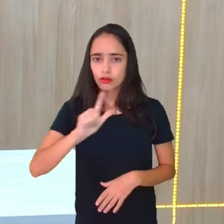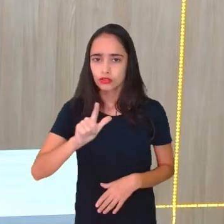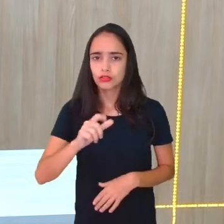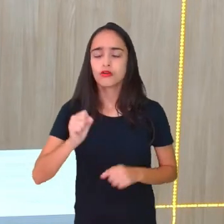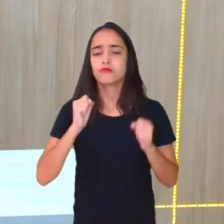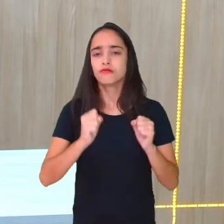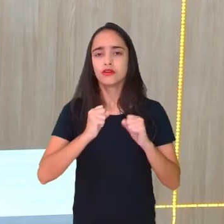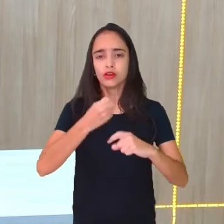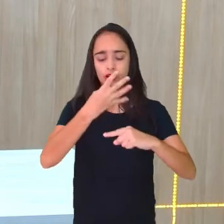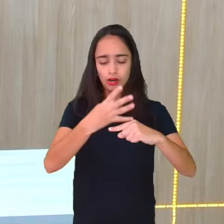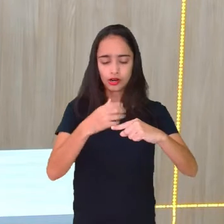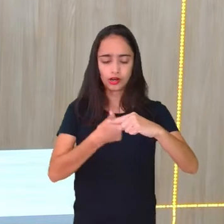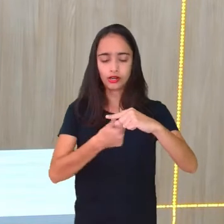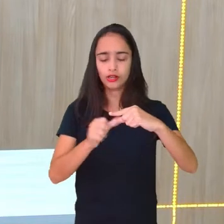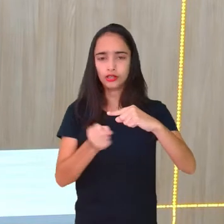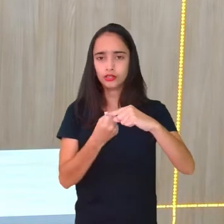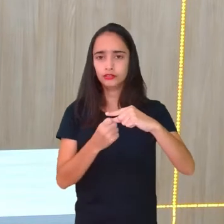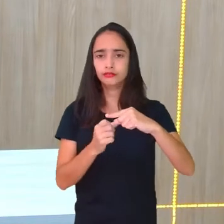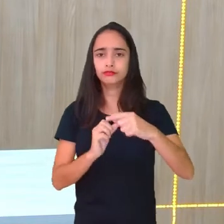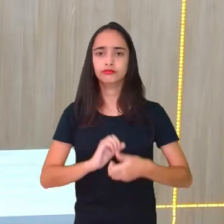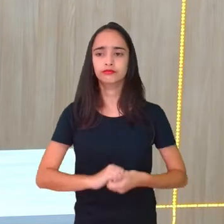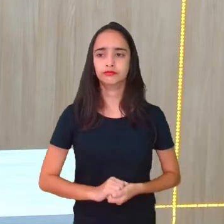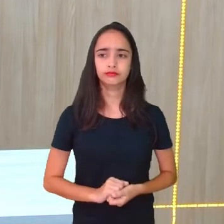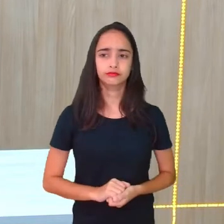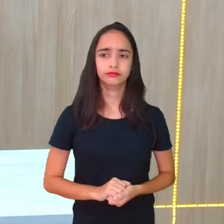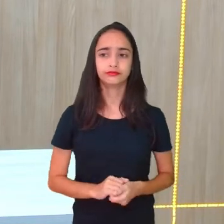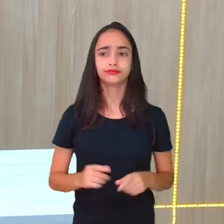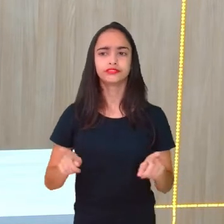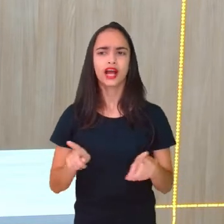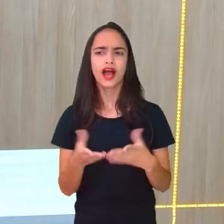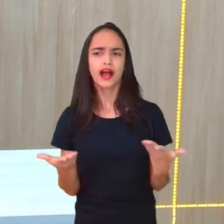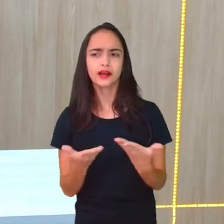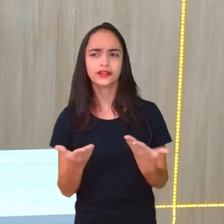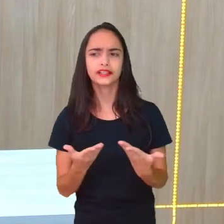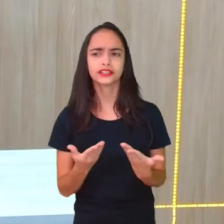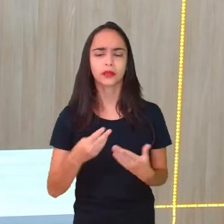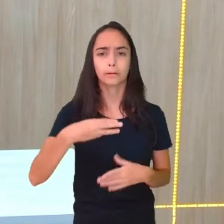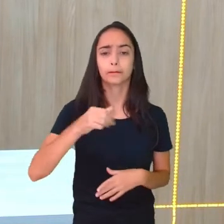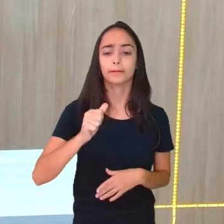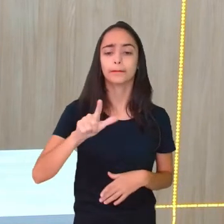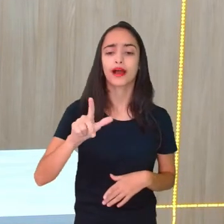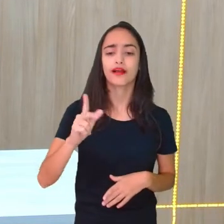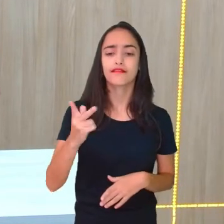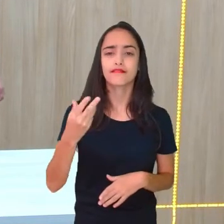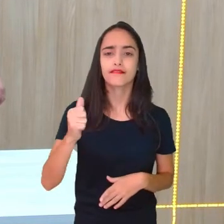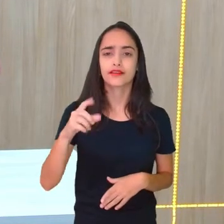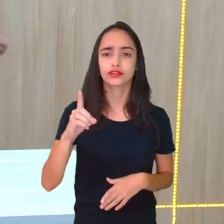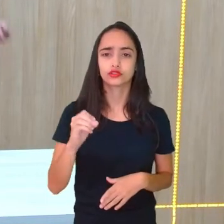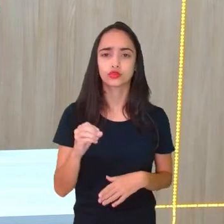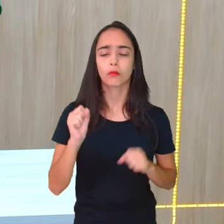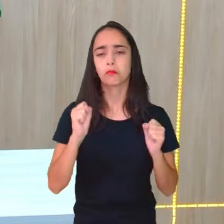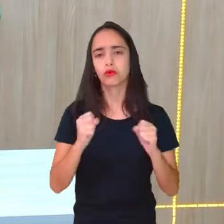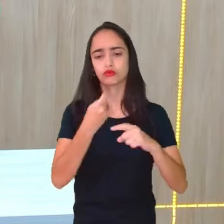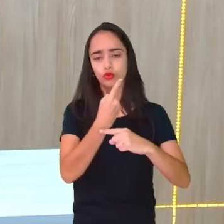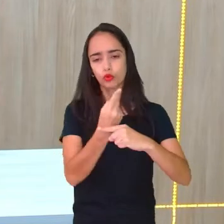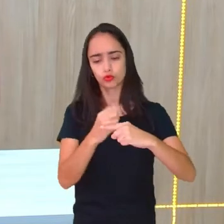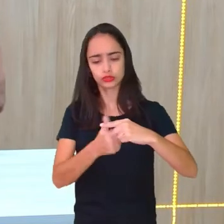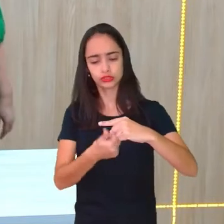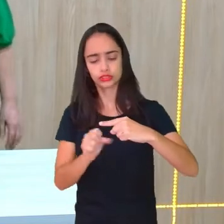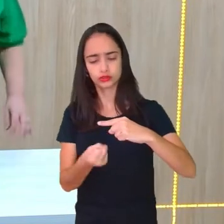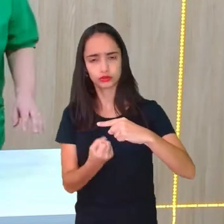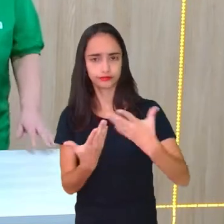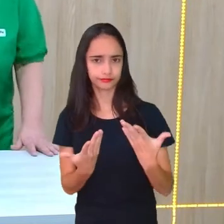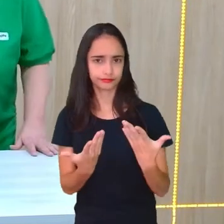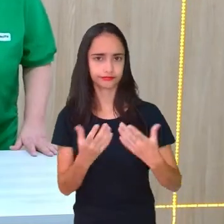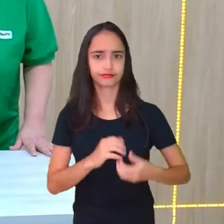18. De malhado, 1 em 18. Certo? 1 em 18.